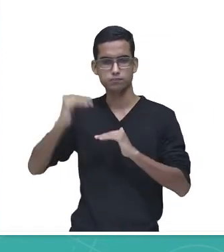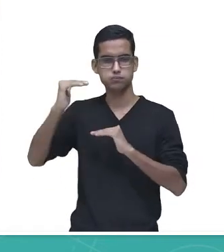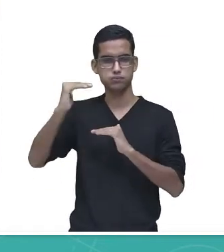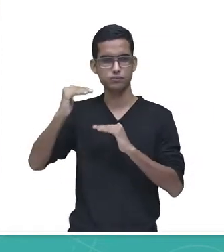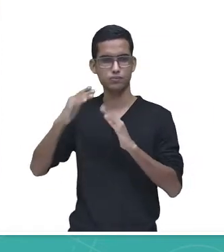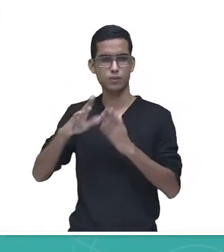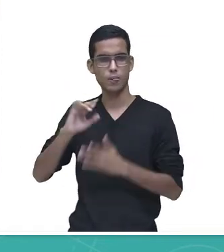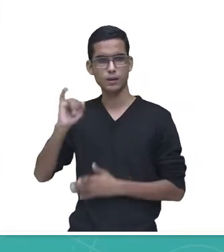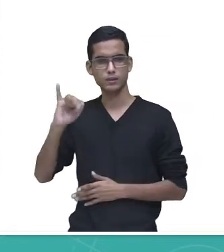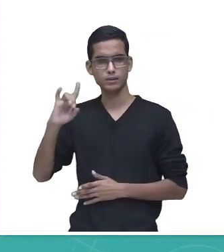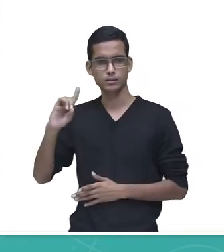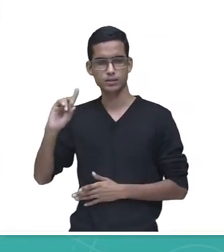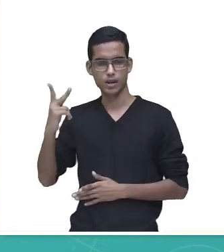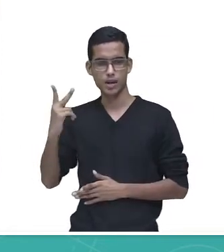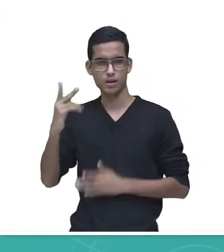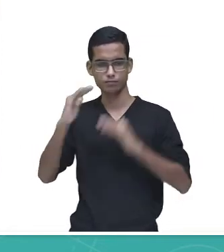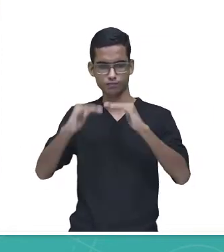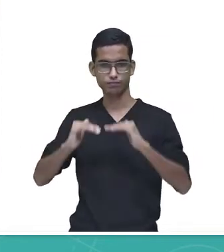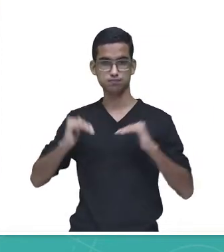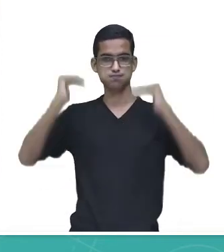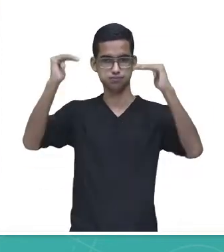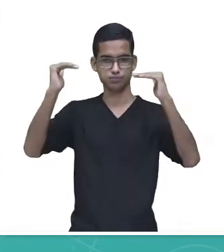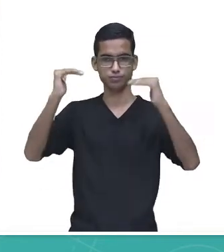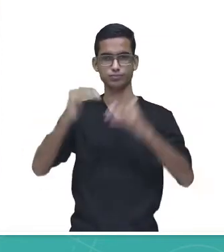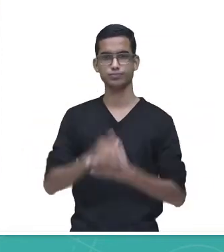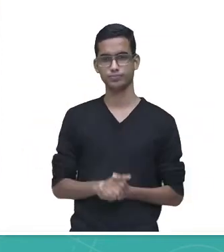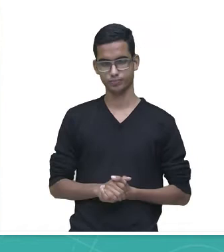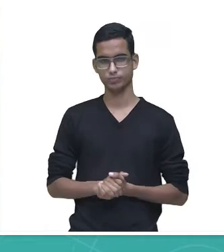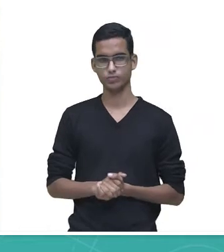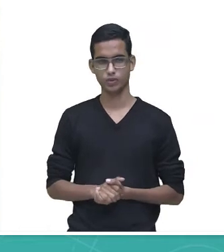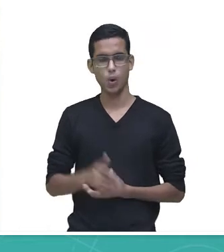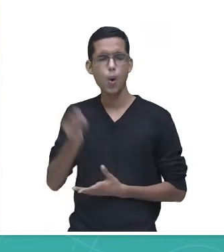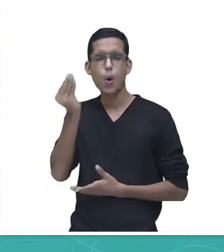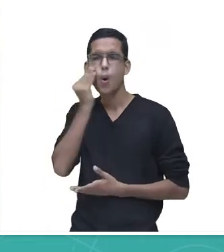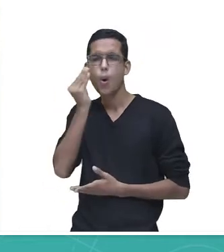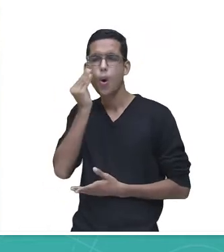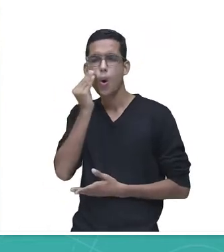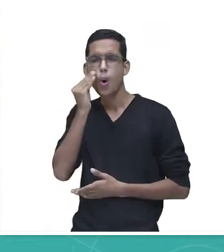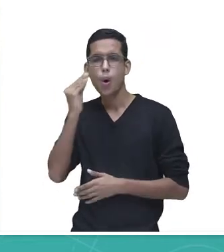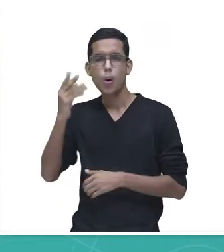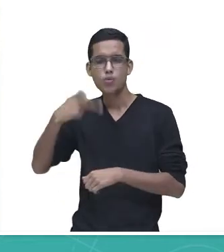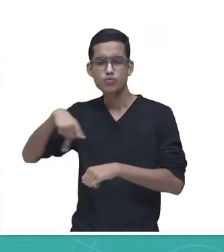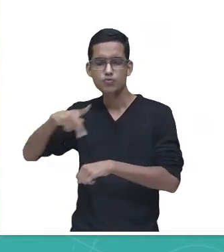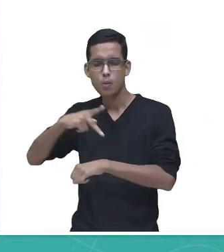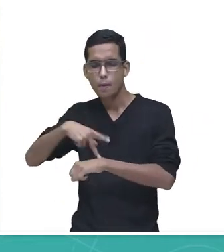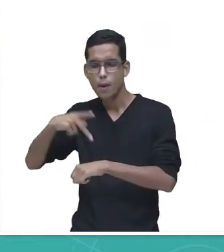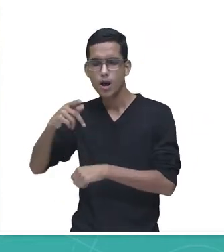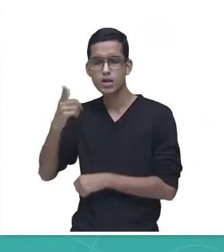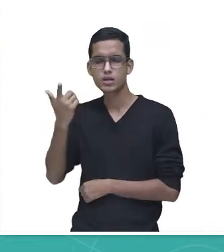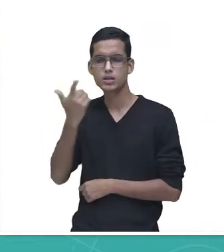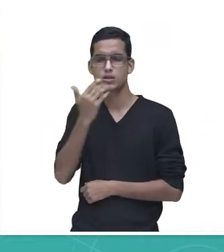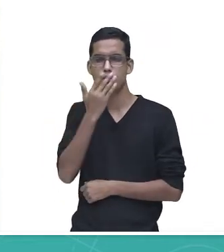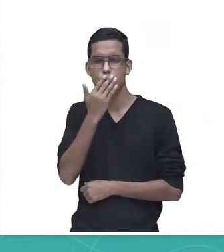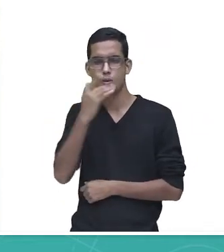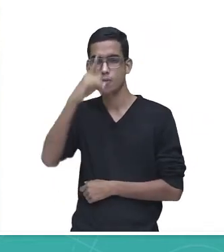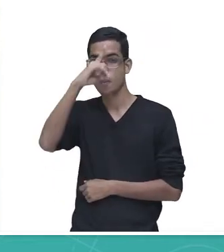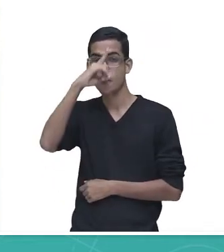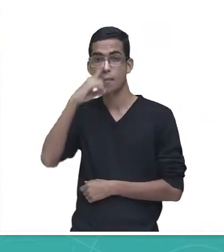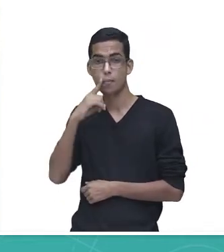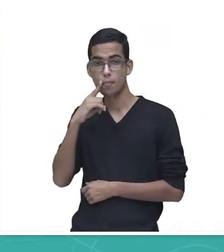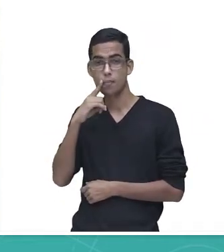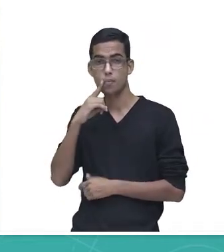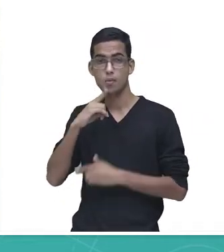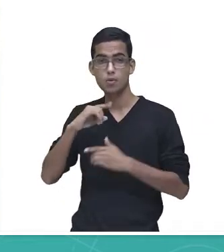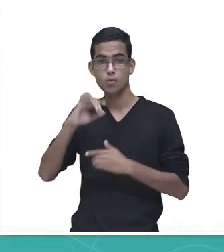IDH é bem elevado. Pode observar que os países que estão em amarelo, com o índice de